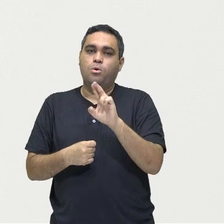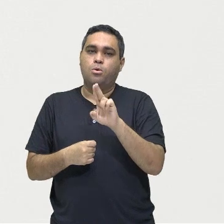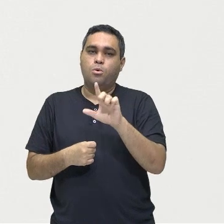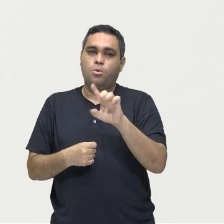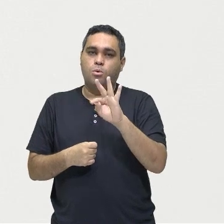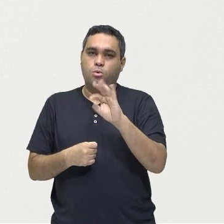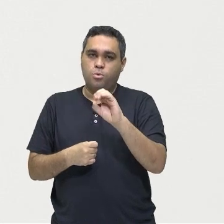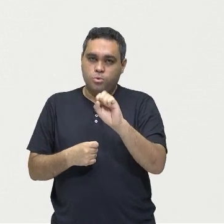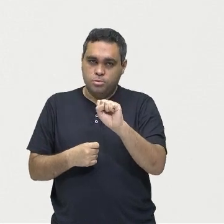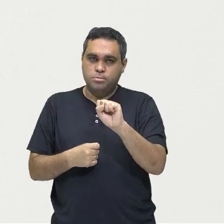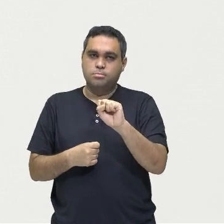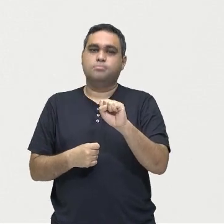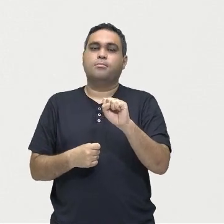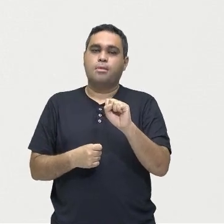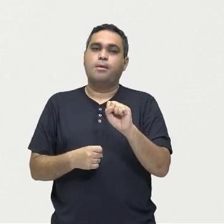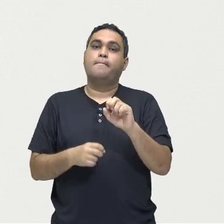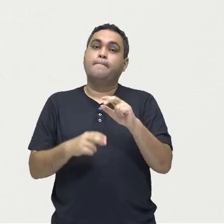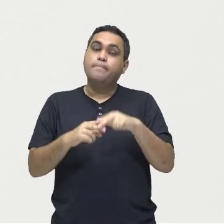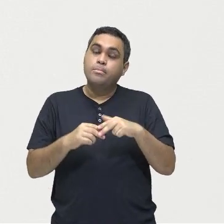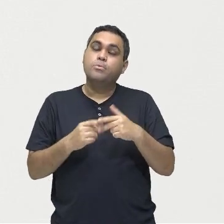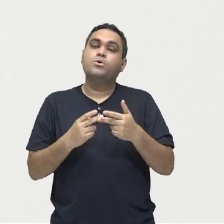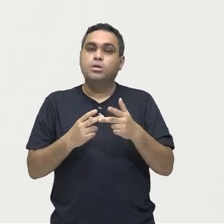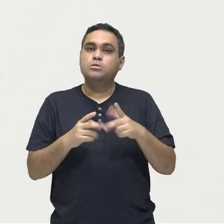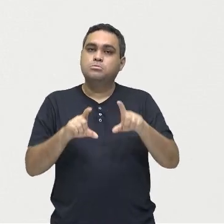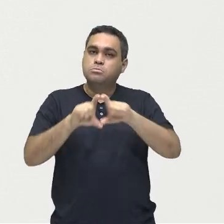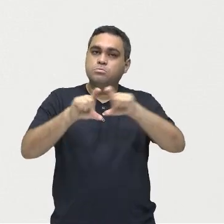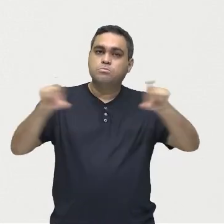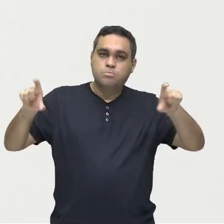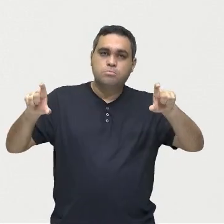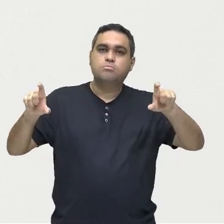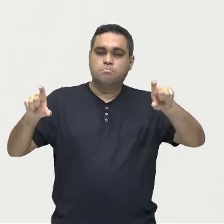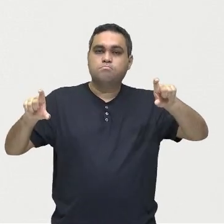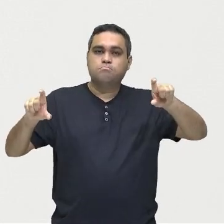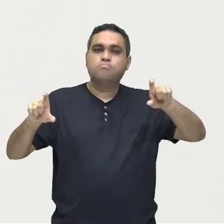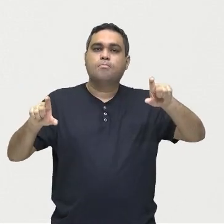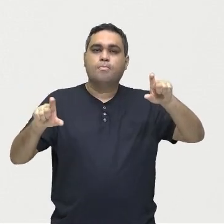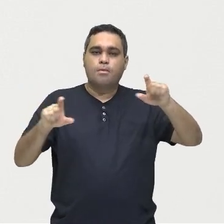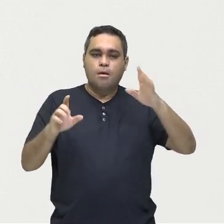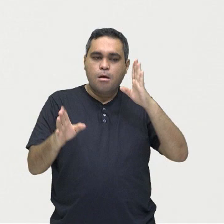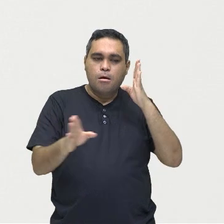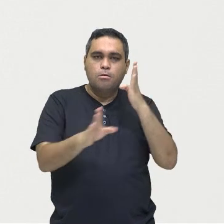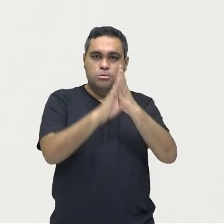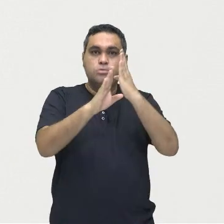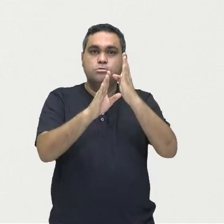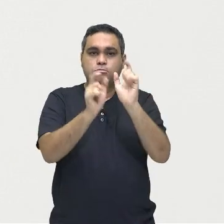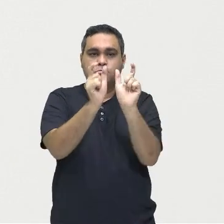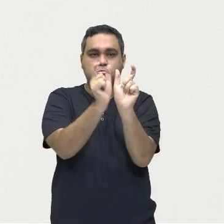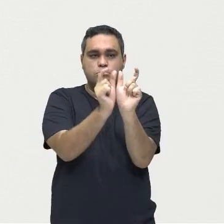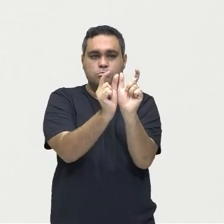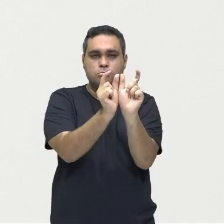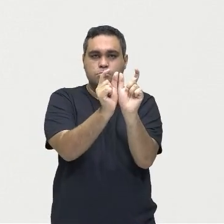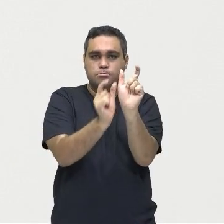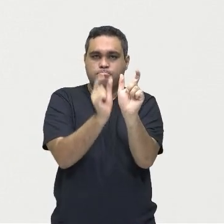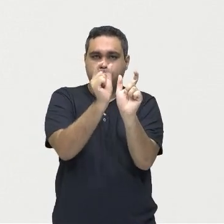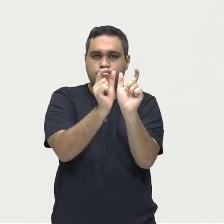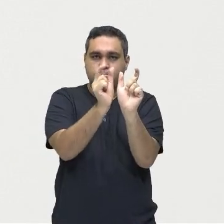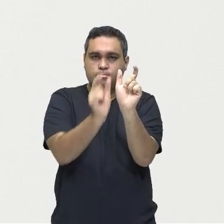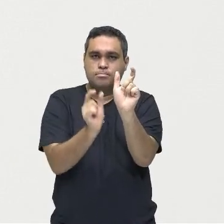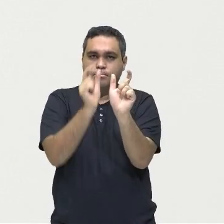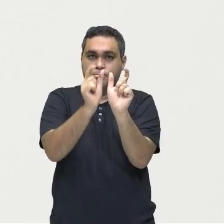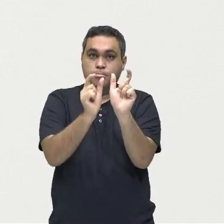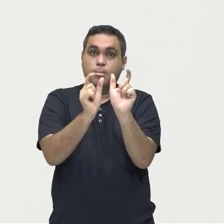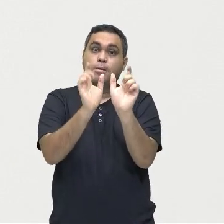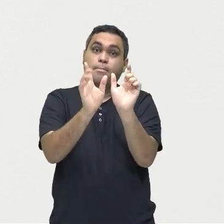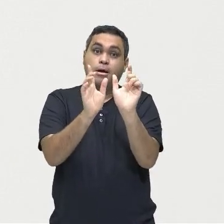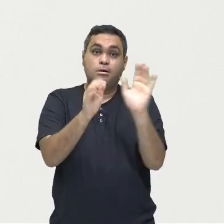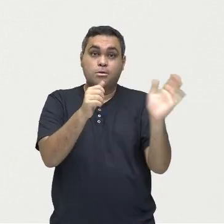determinados ocultos, porque eles estão determinados na oração, apesar deles estarem